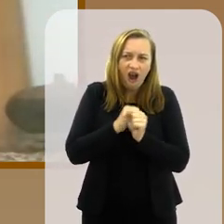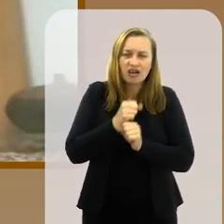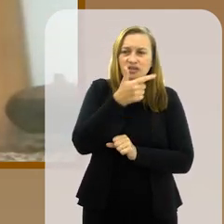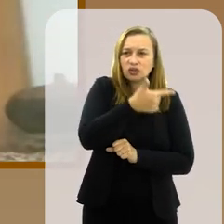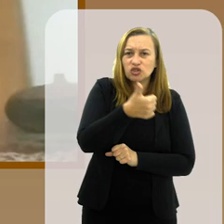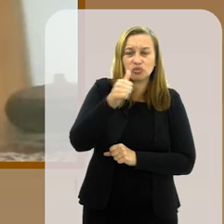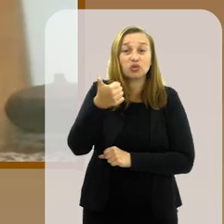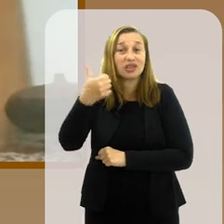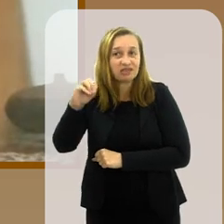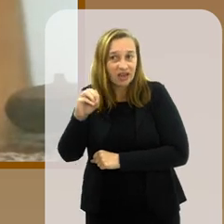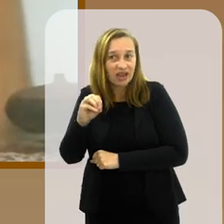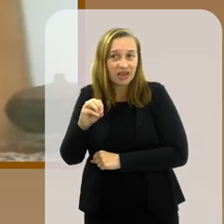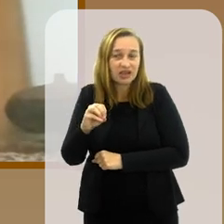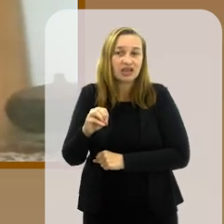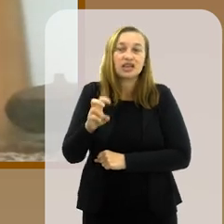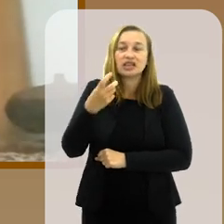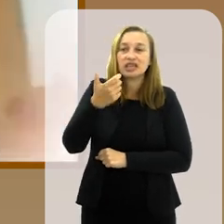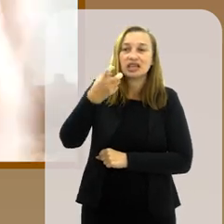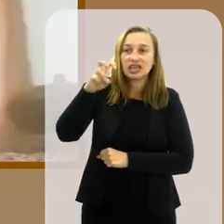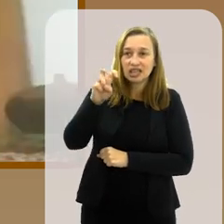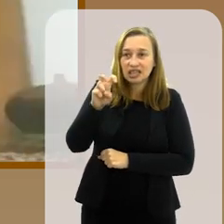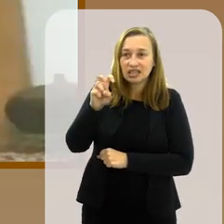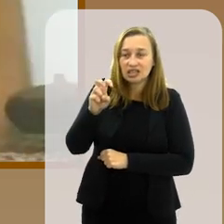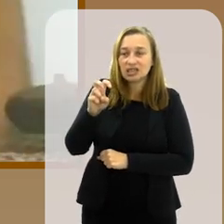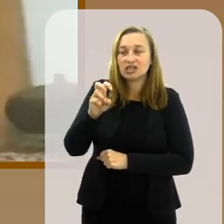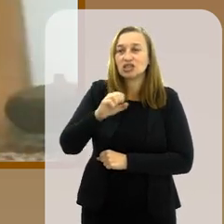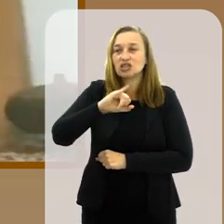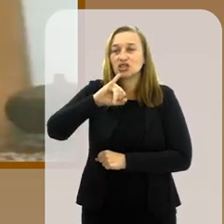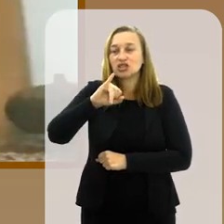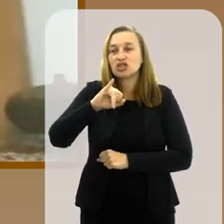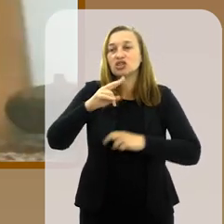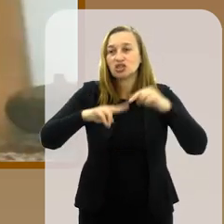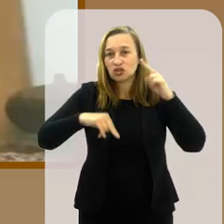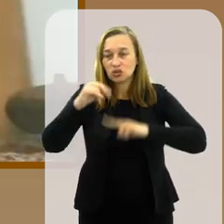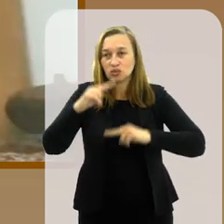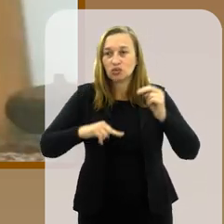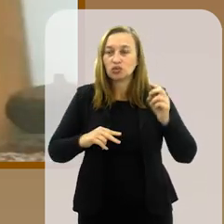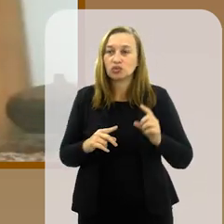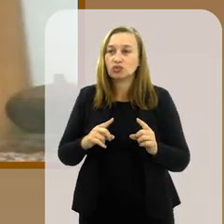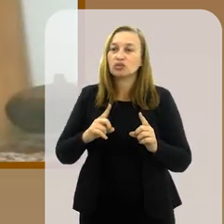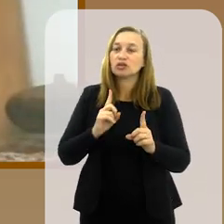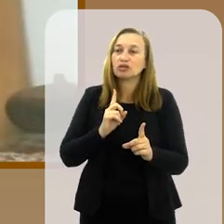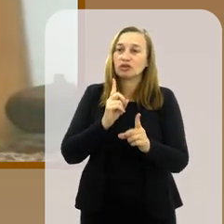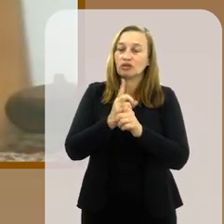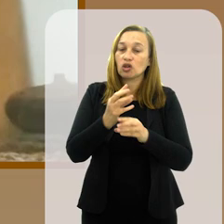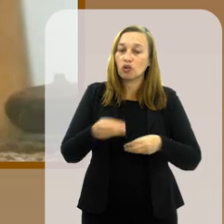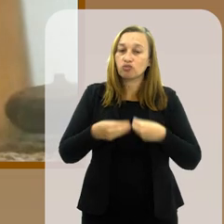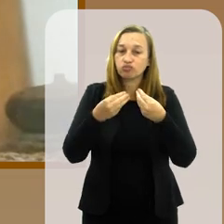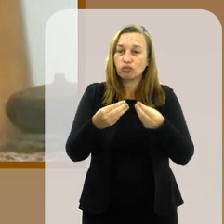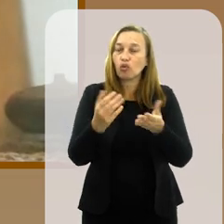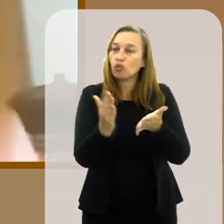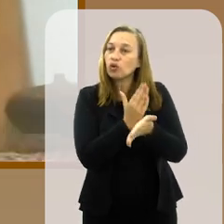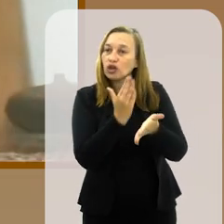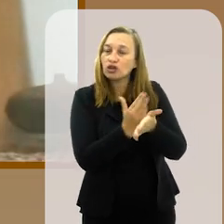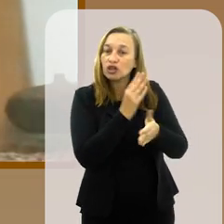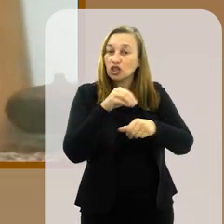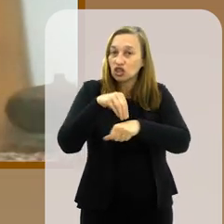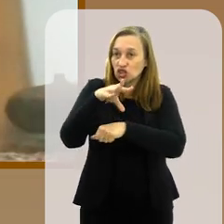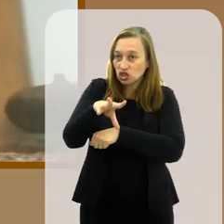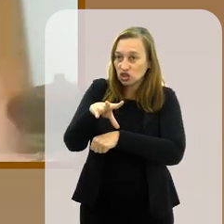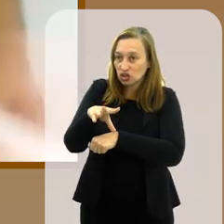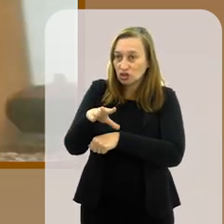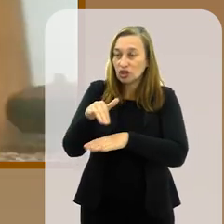tem muitos anos, desde 2010. Dia 15 de junho a gente tem um encontro. Eu dou um livro,